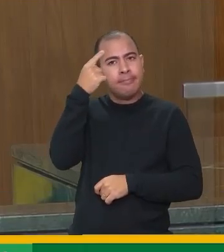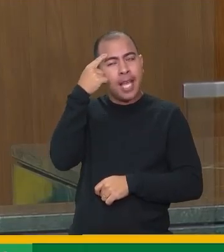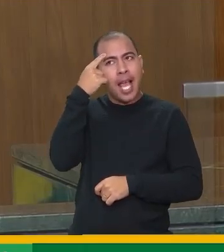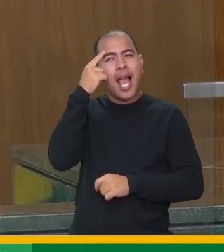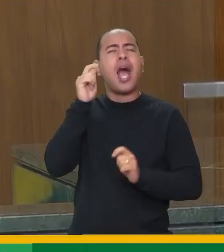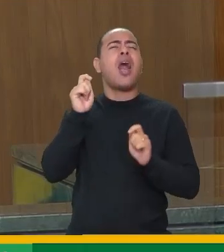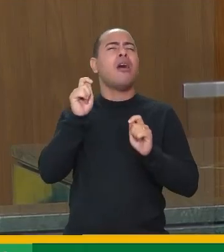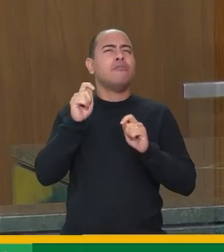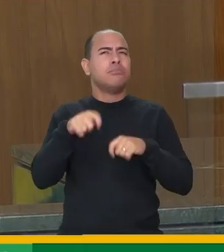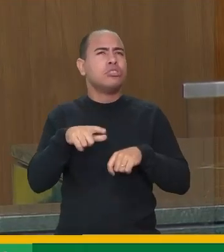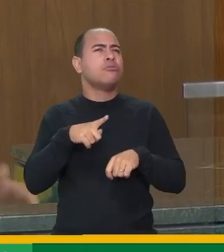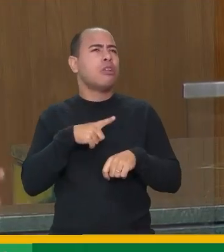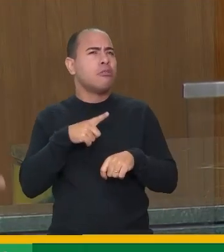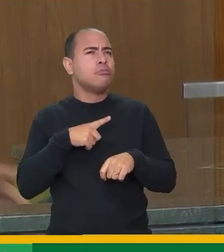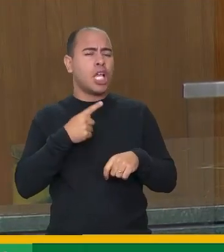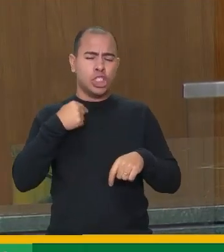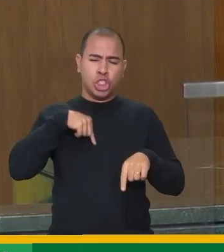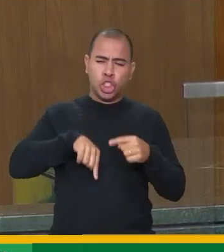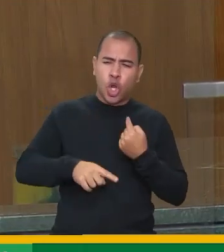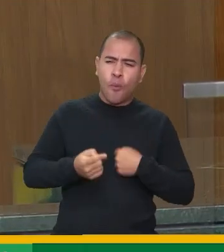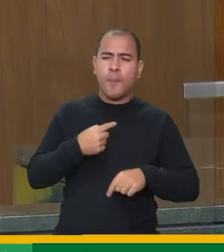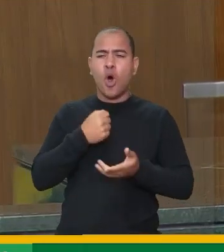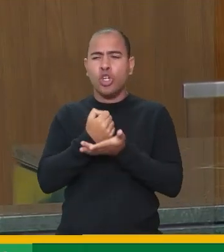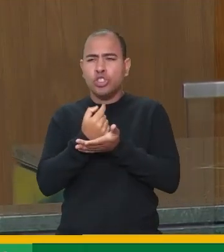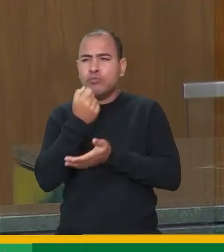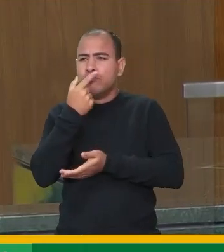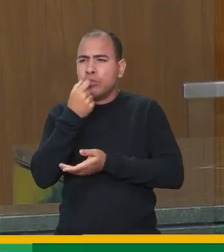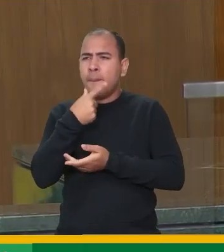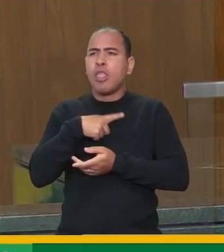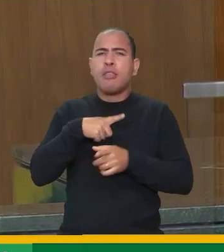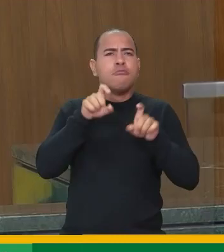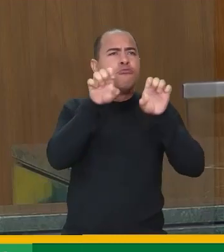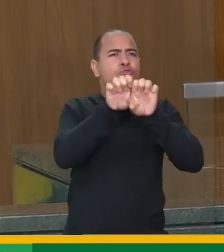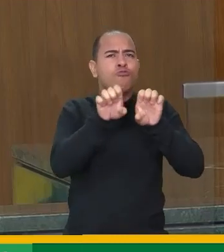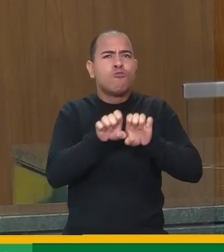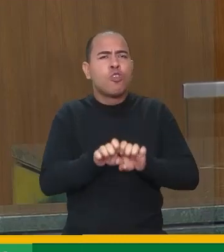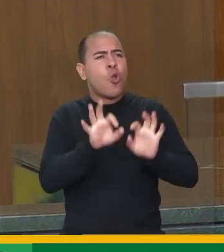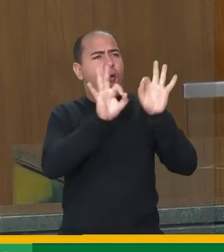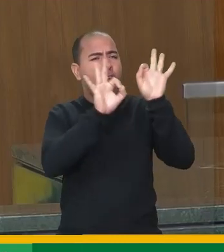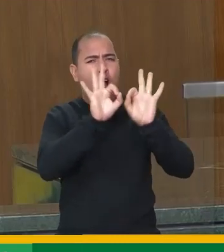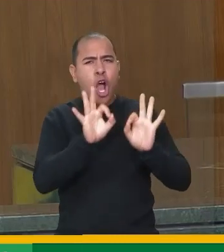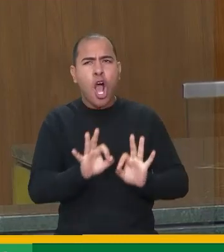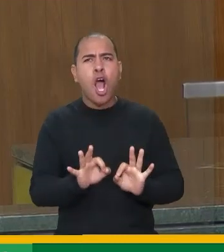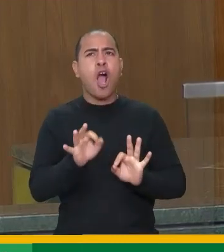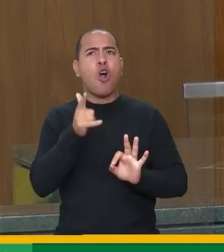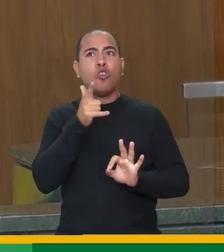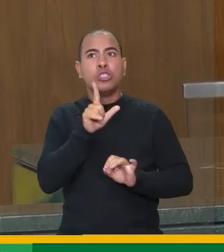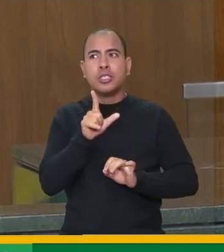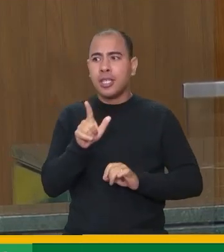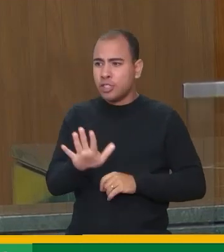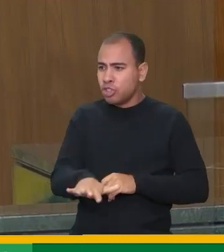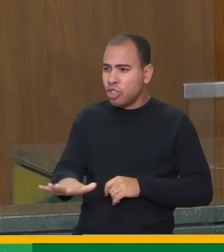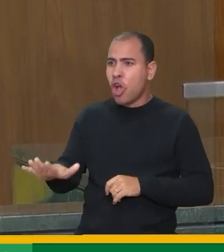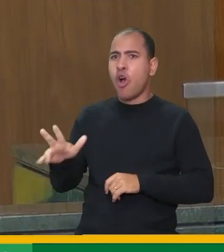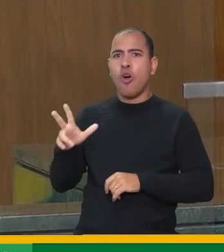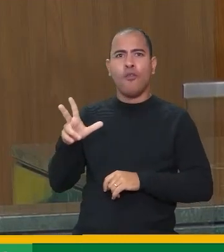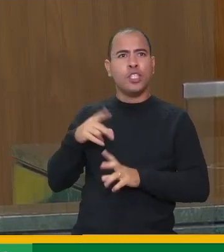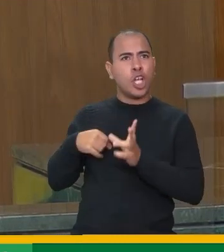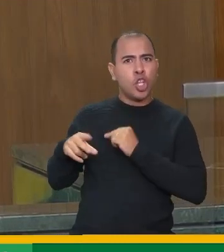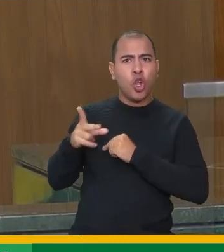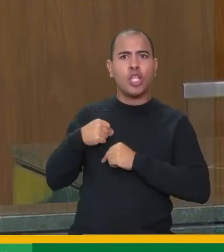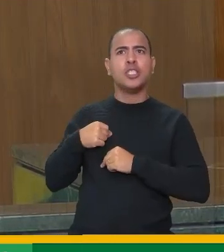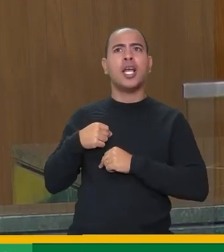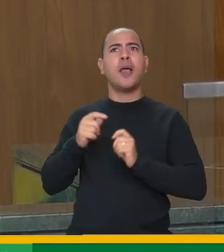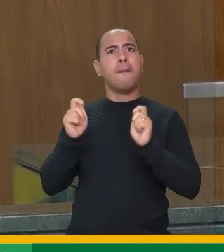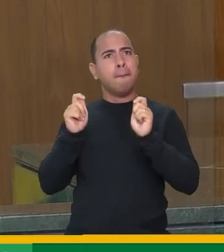um cronograma pronto todo uma estrutura para fazer com que essa criança ainda jovem tenha vontade ou tenha condição de fazer